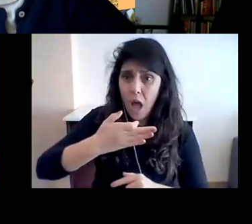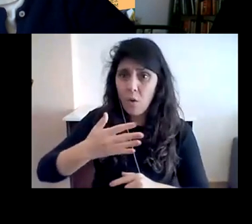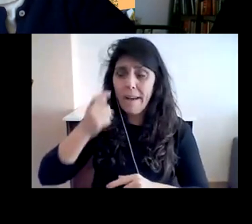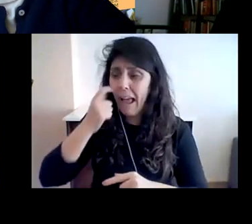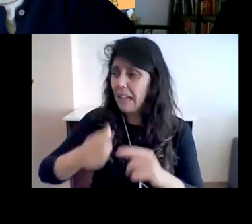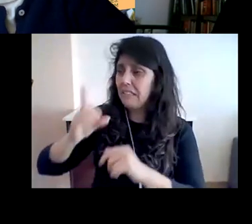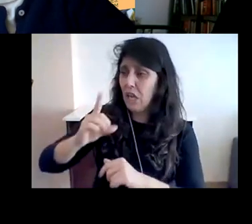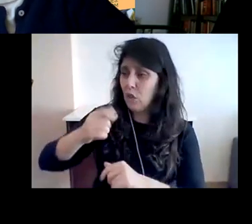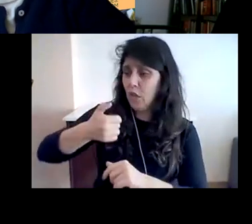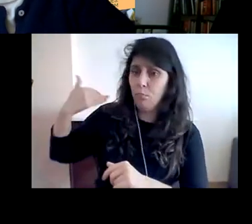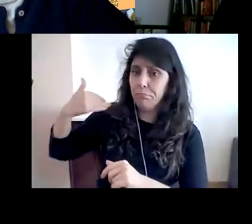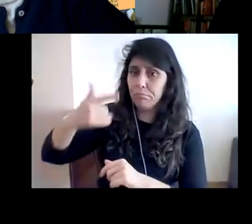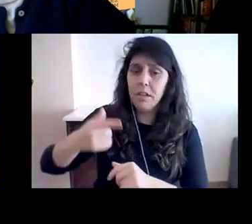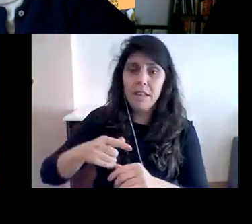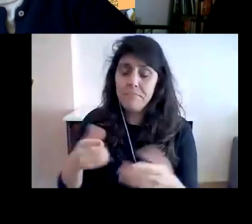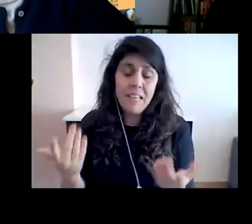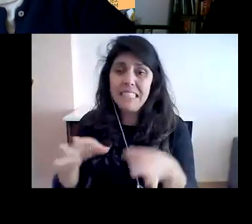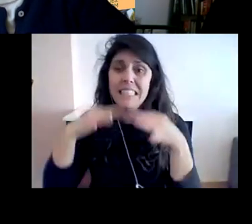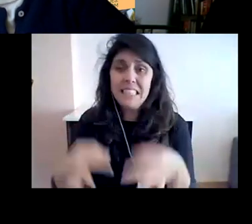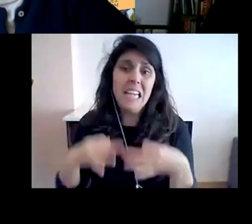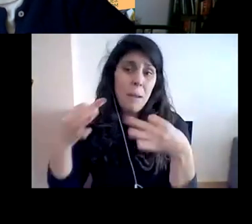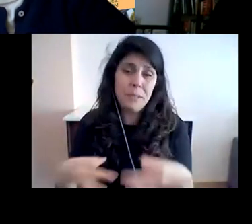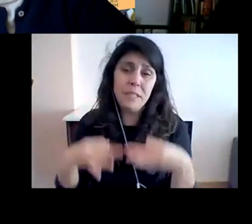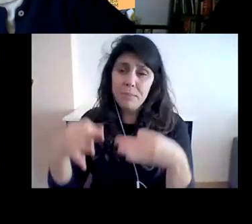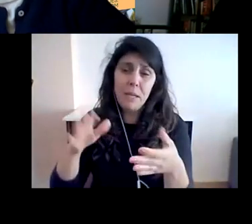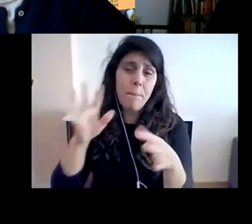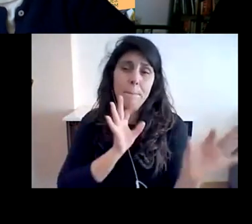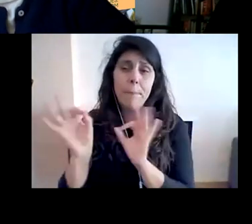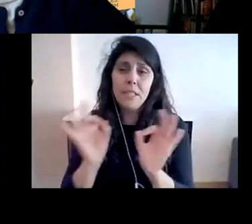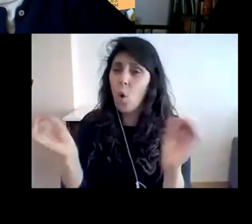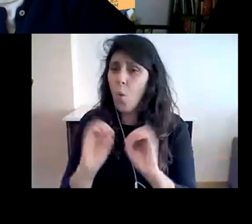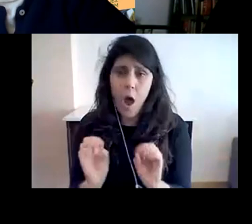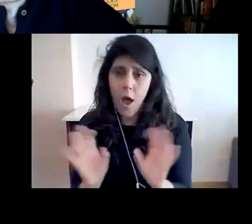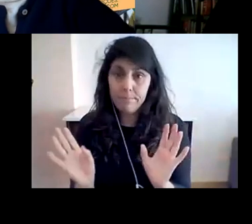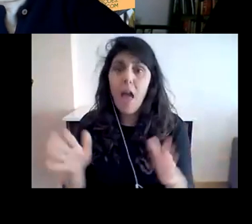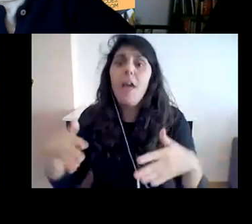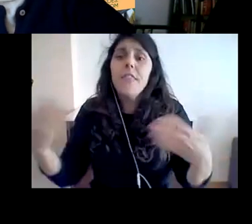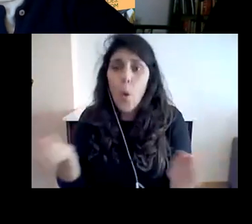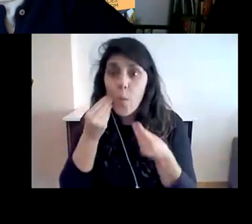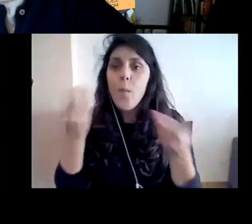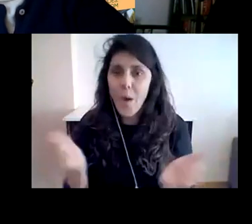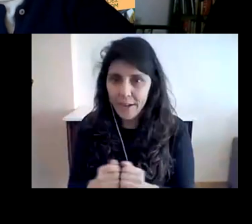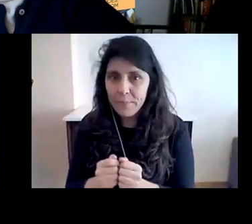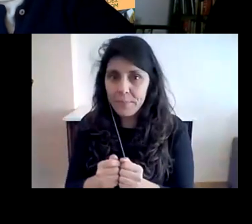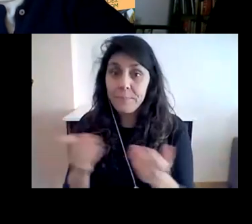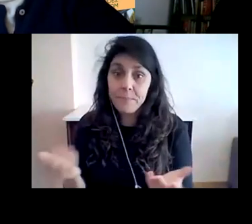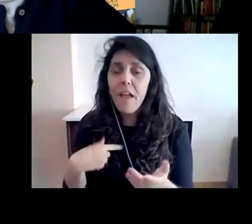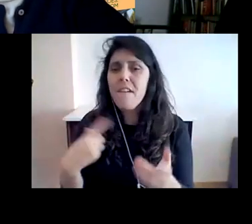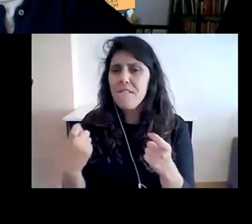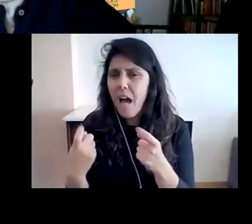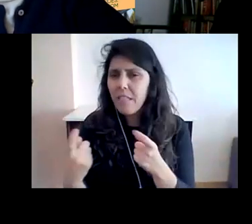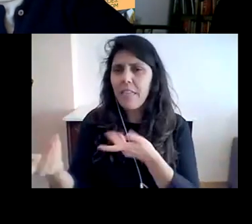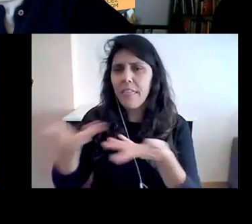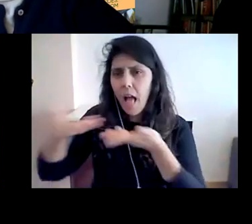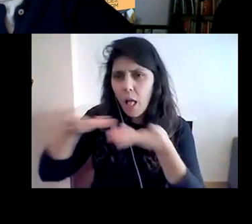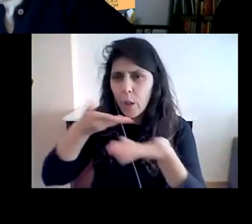E concluindo, os do quinto ano dizem que não são preparados para os primeiros. Então vamos prepará-los. Mas como, não é? Aqui falta muito diálogo. Falta muito